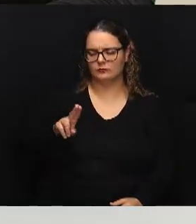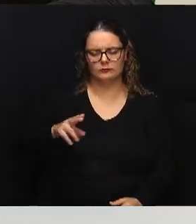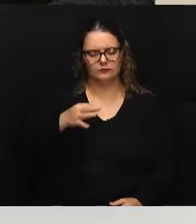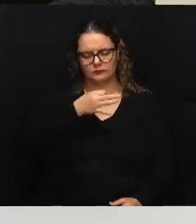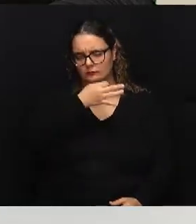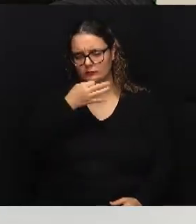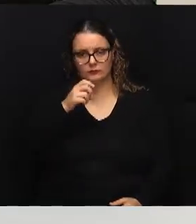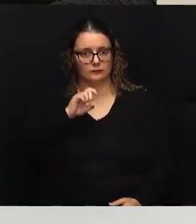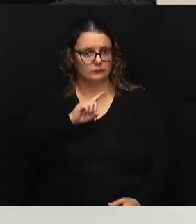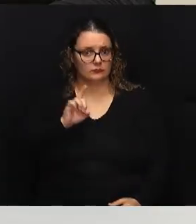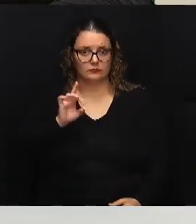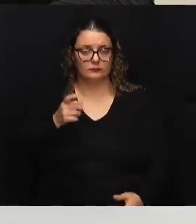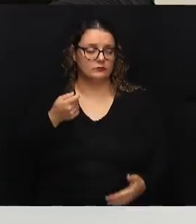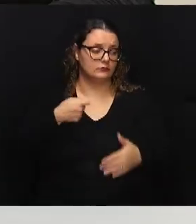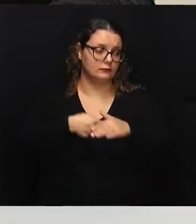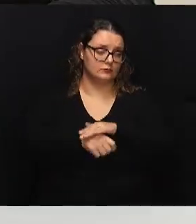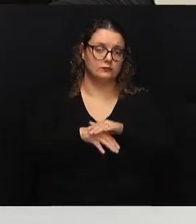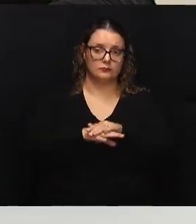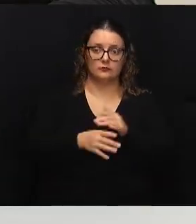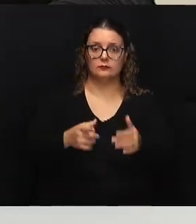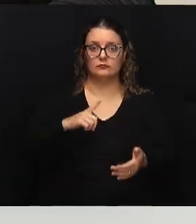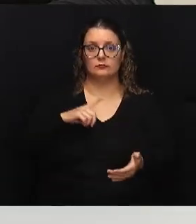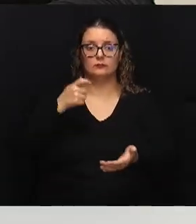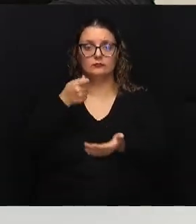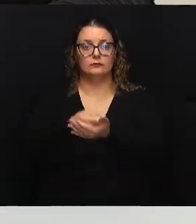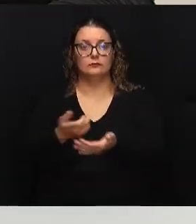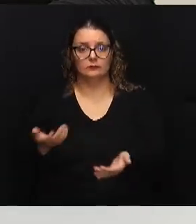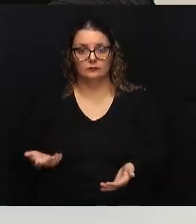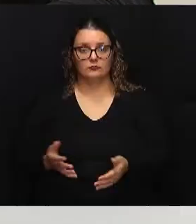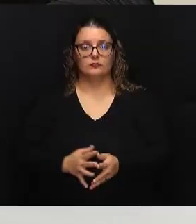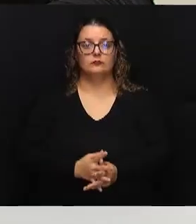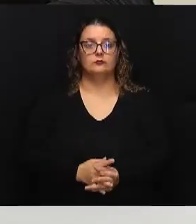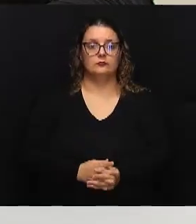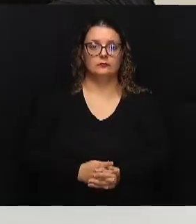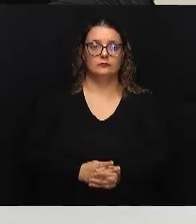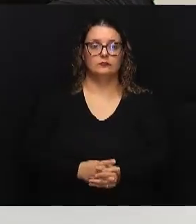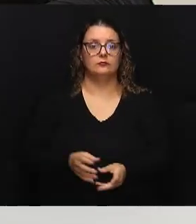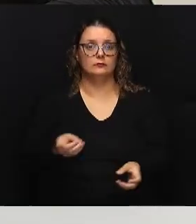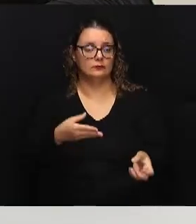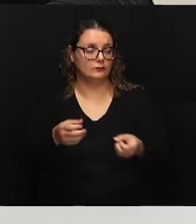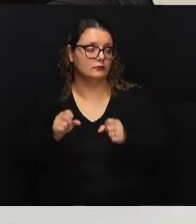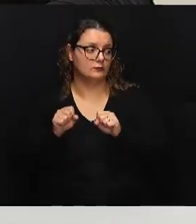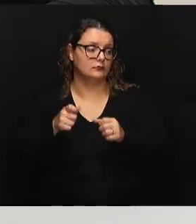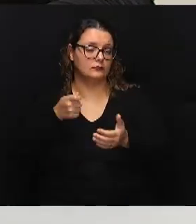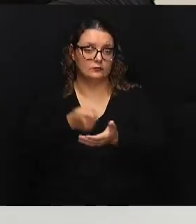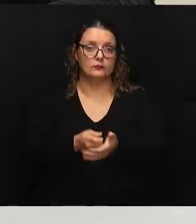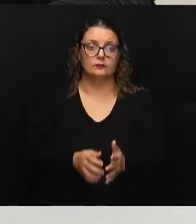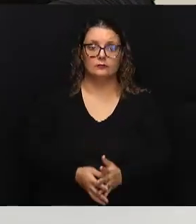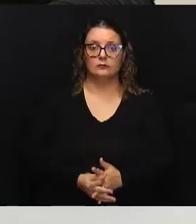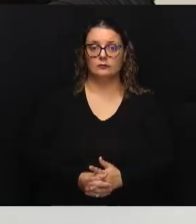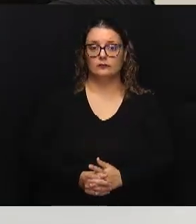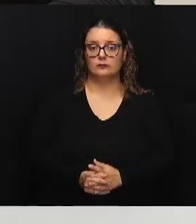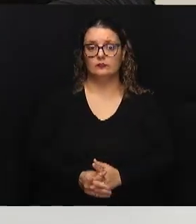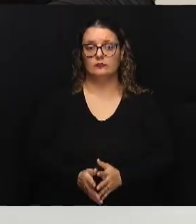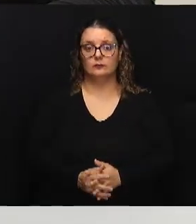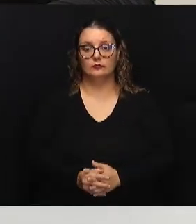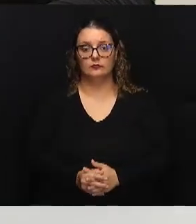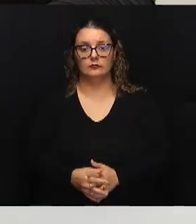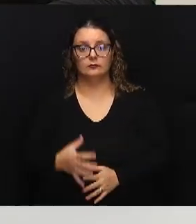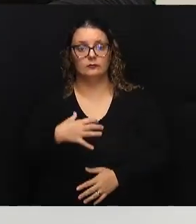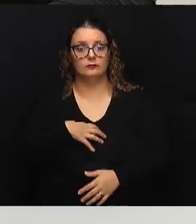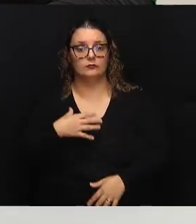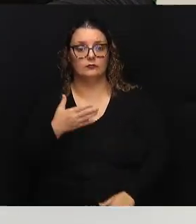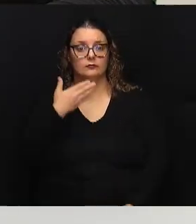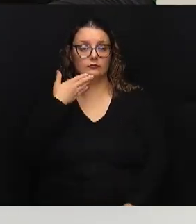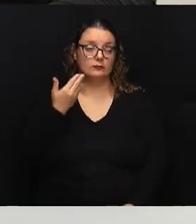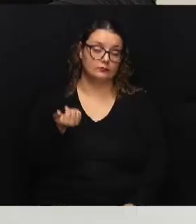guardar dinheiro, não só para a gente poder ter os meios de pagamento modernos, poder pagar as contas de maneira mais facilmente,